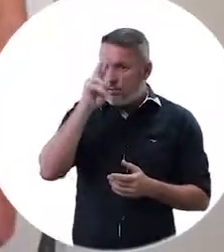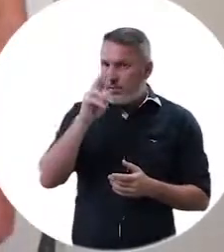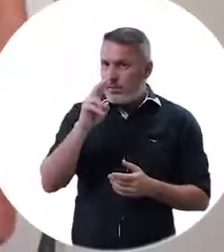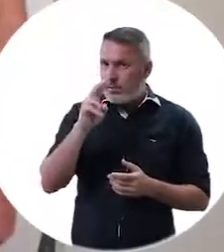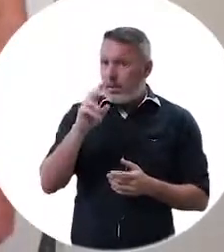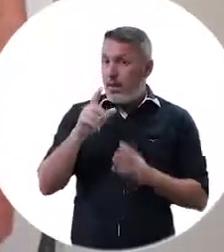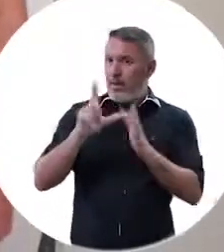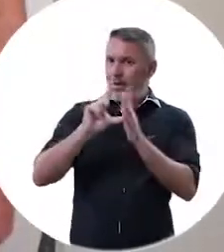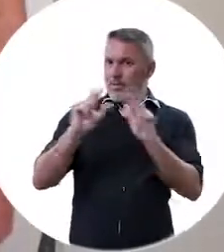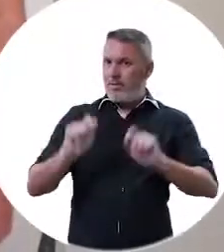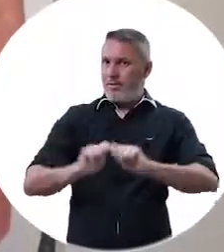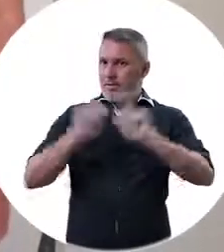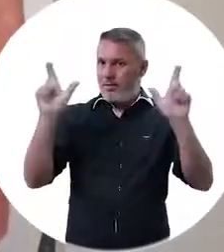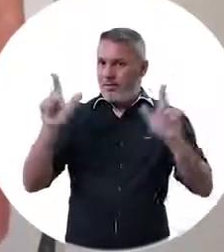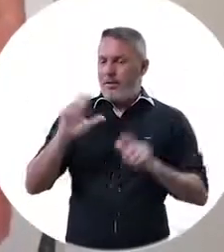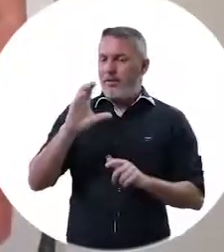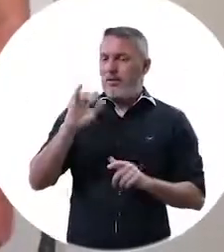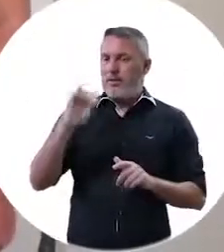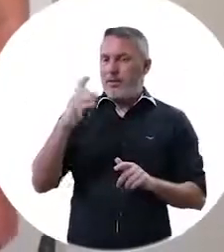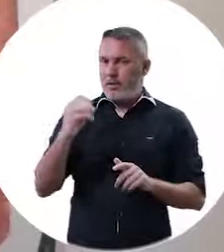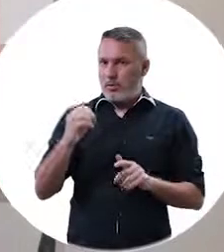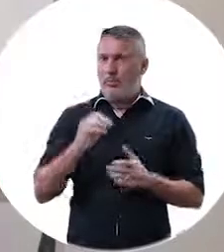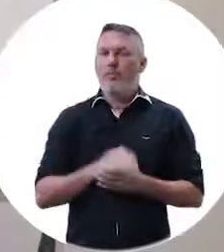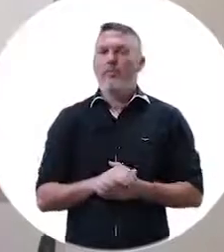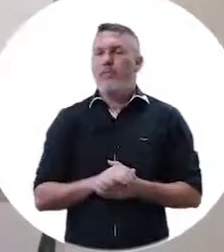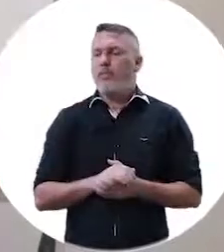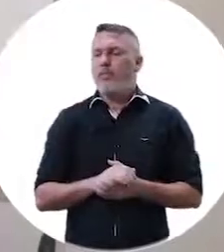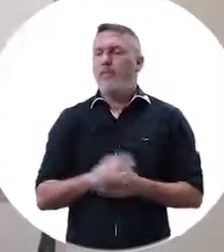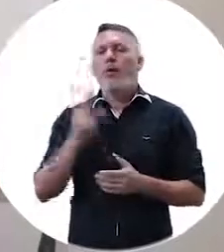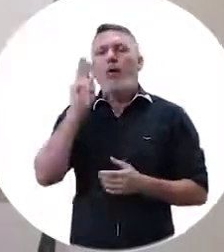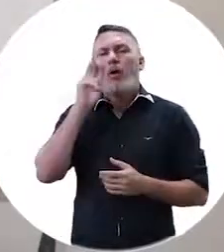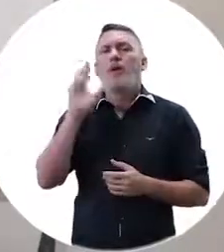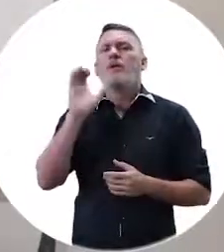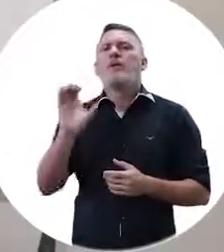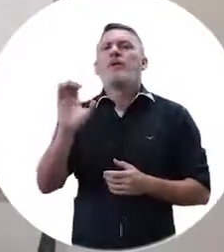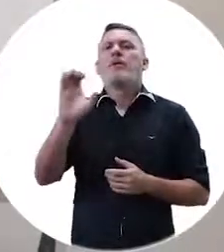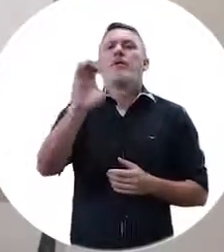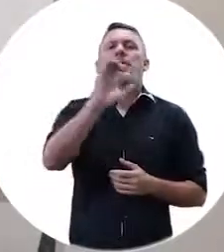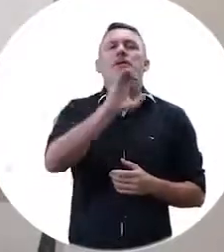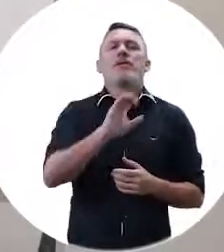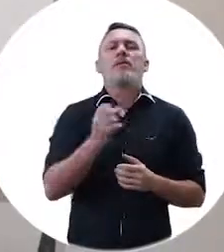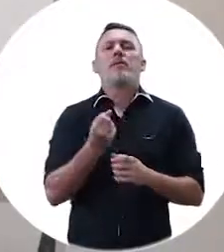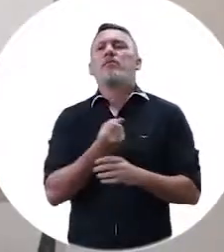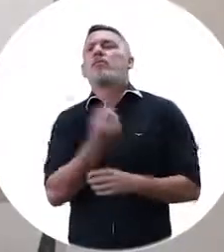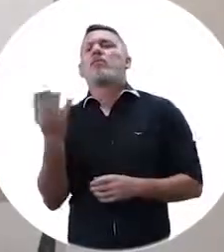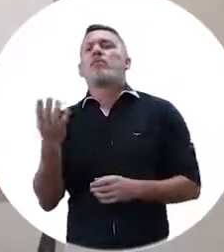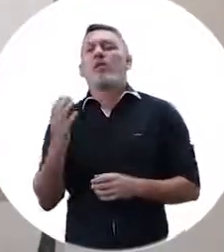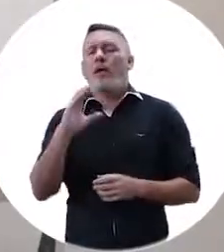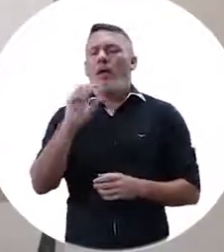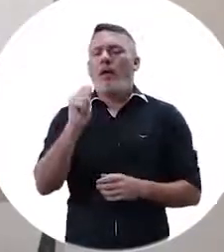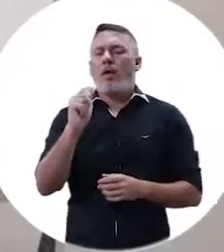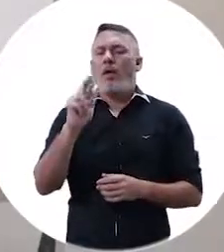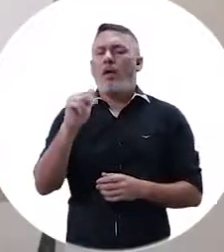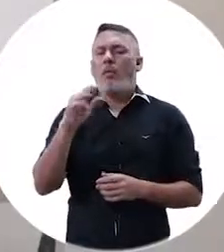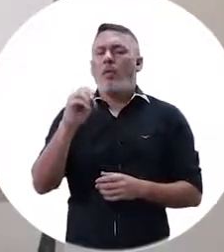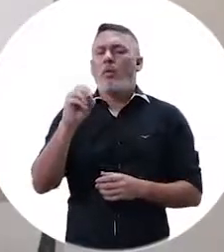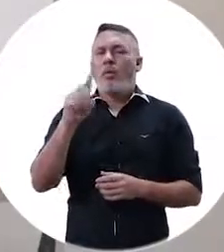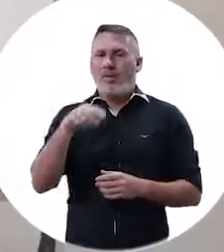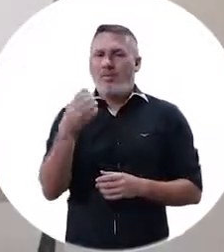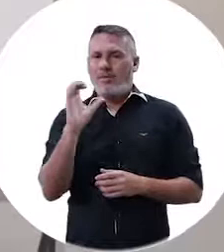Ciclo. Lembra do prefixo ciclo do quadro anterior? Quantos carbonos eu tenho na cadeia principal? 6. Prefixo de 6